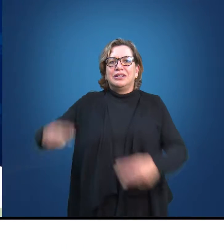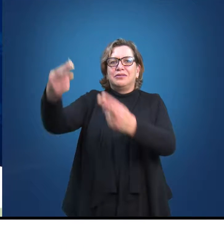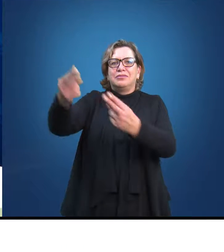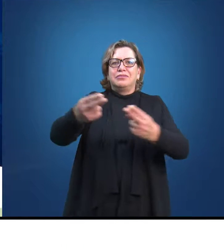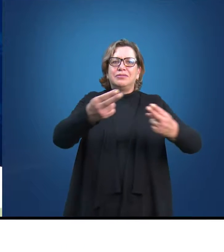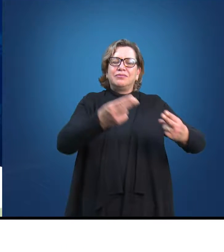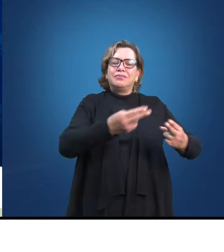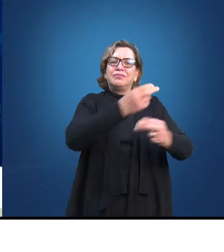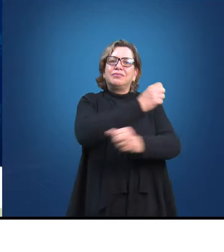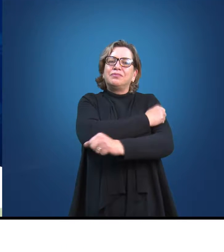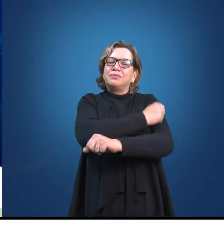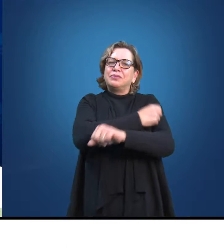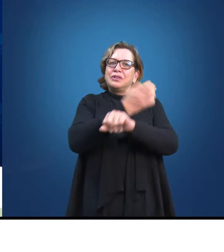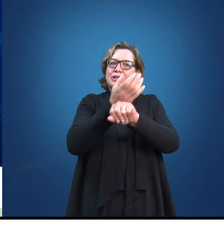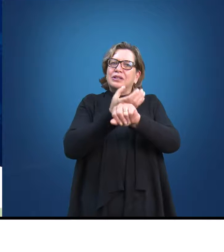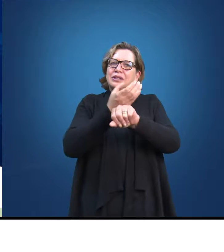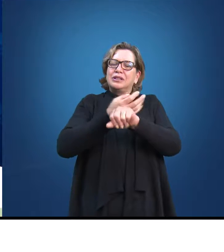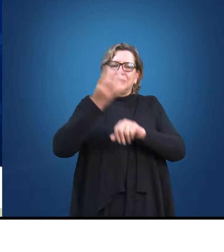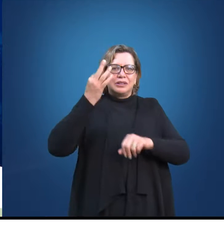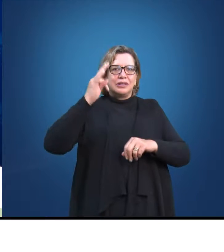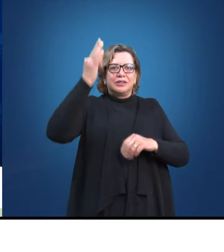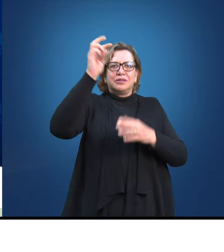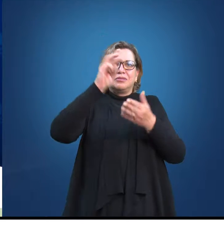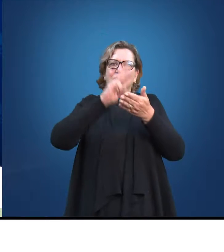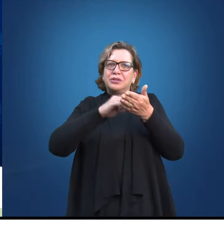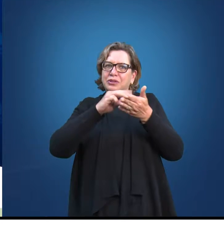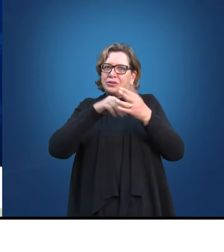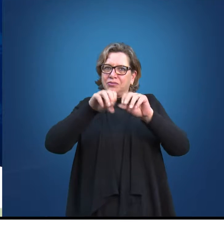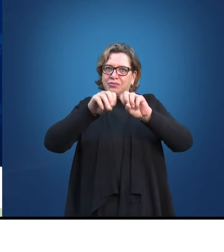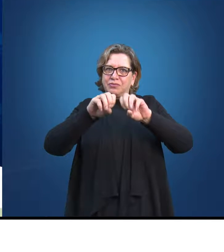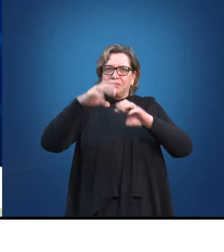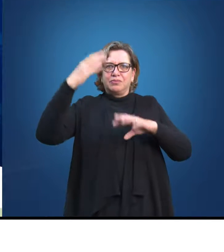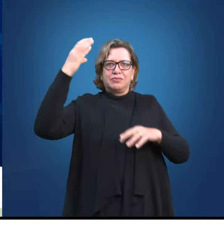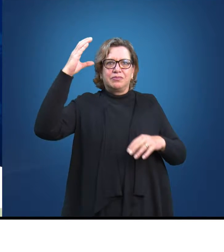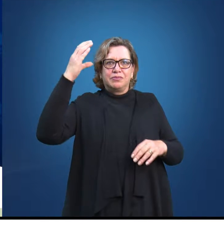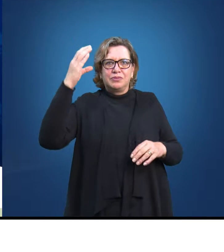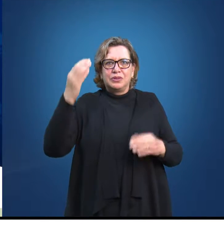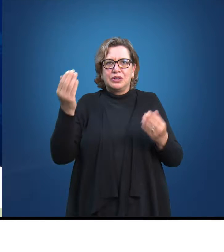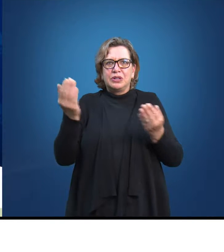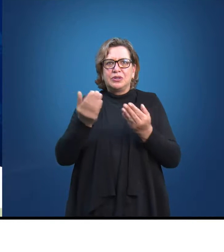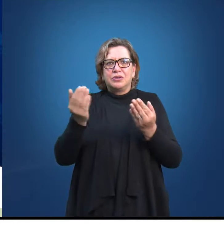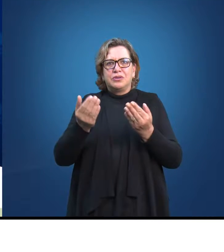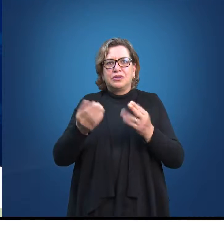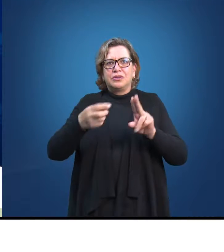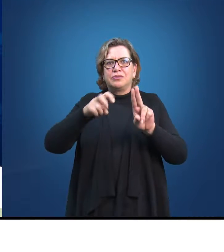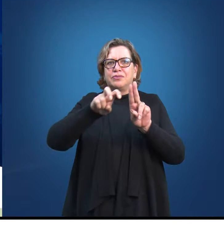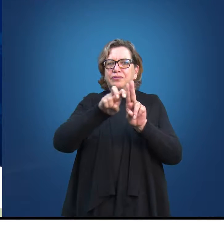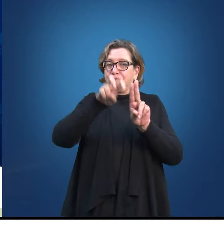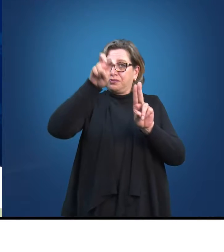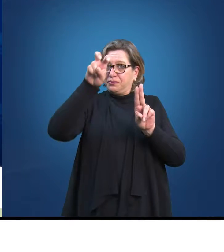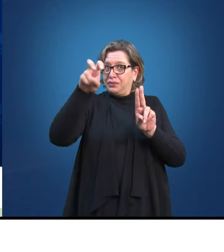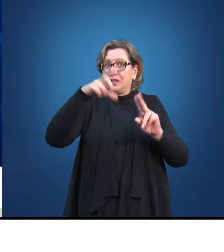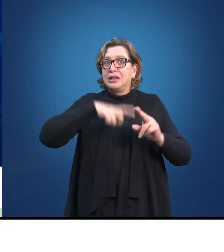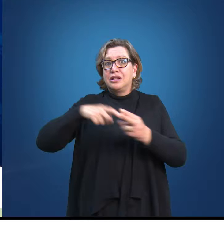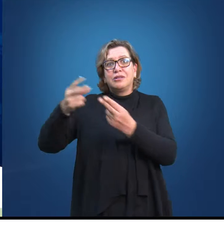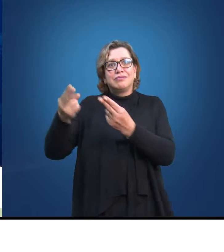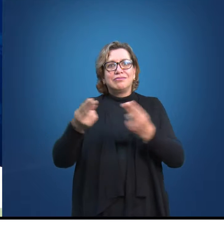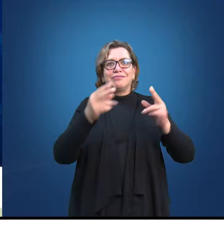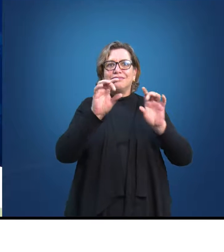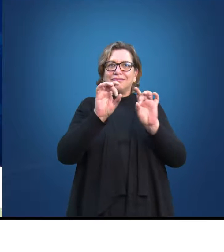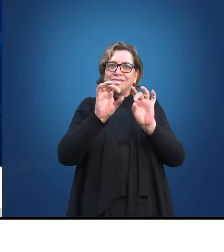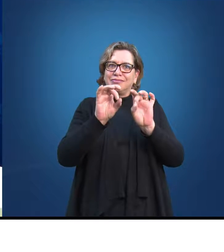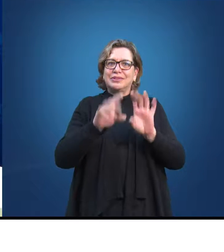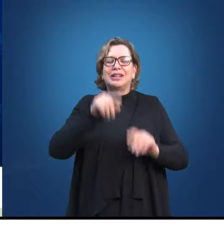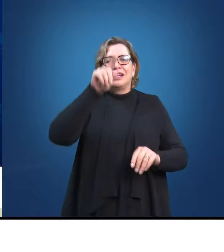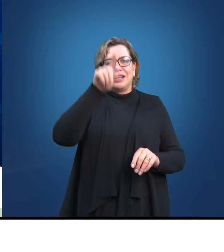Bem-vindos, alunos, à disciplina de Teoria e Metodologia do Ensino de Ciências. Hoje, na unidade 5, nós temos uma convidada